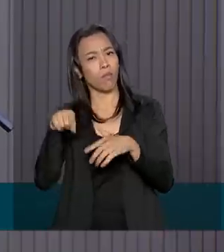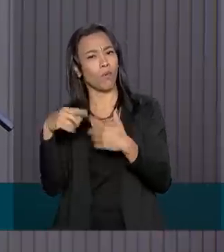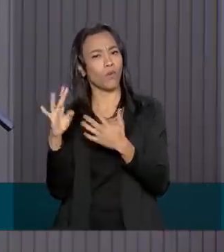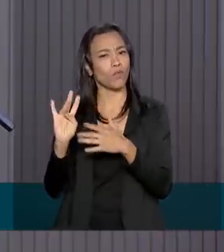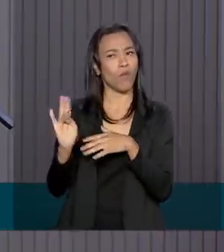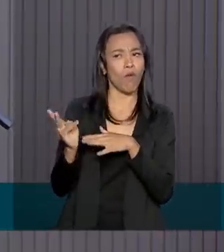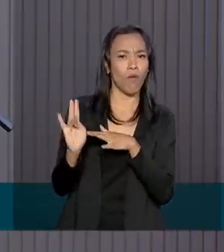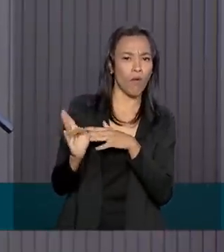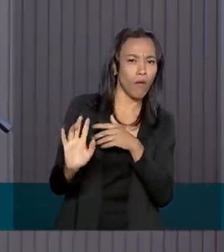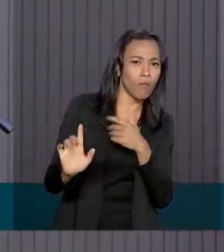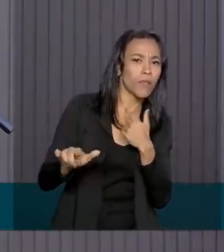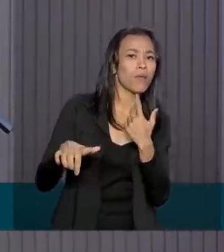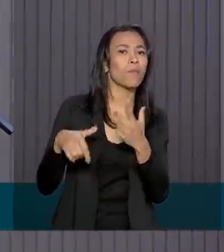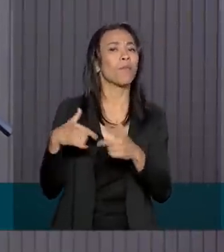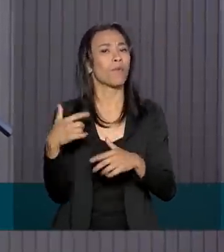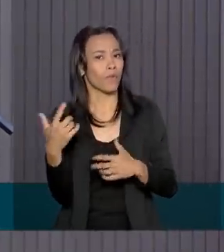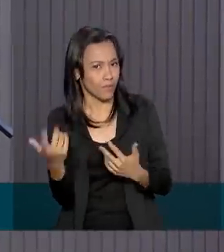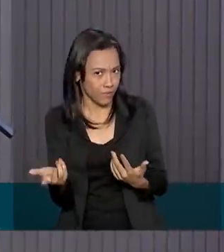me merece.